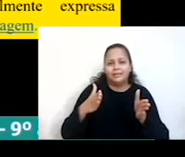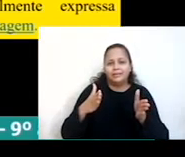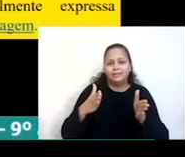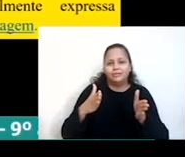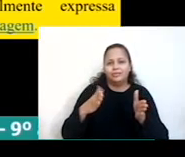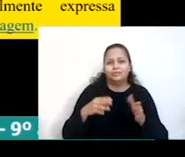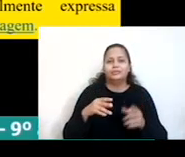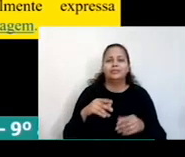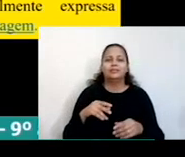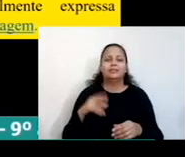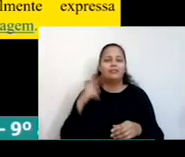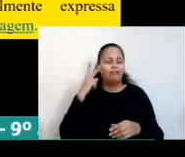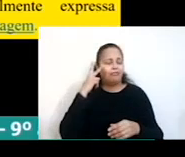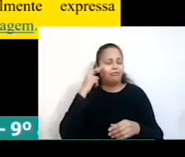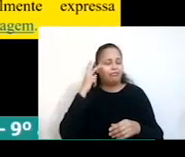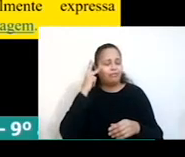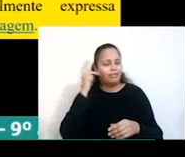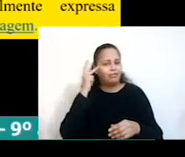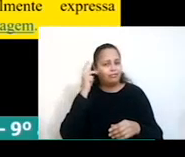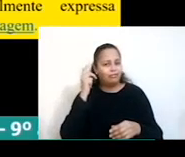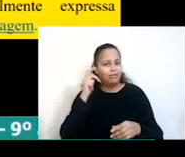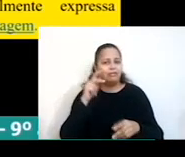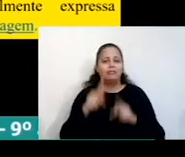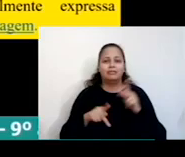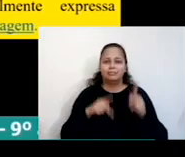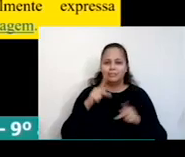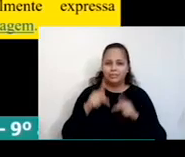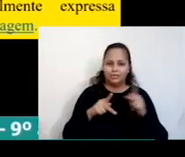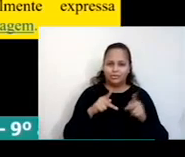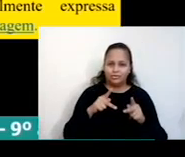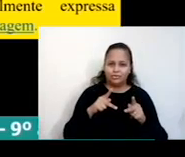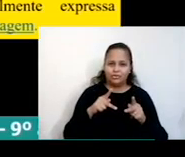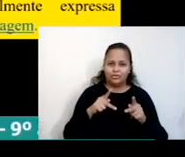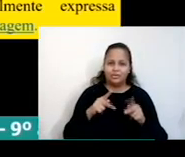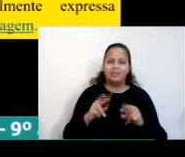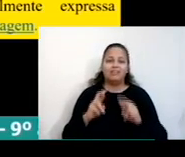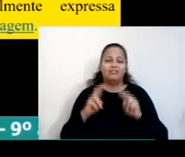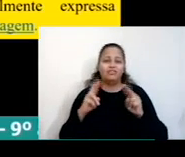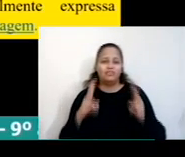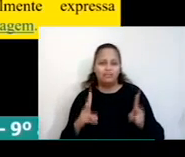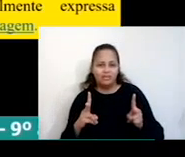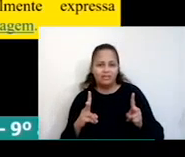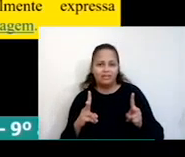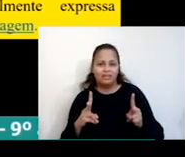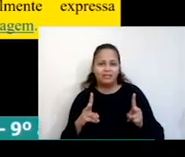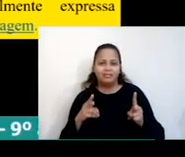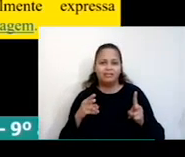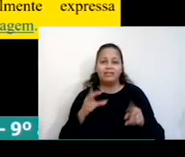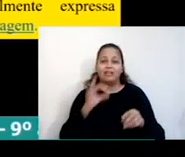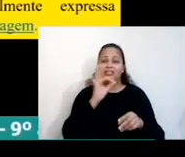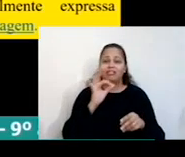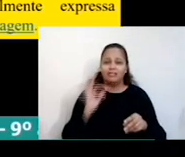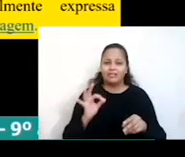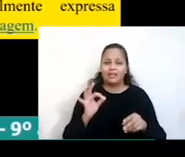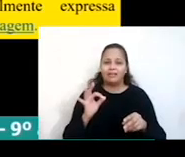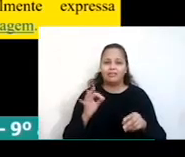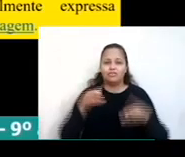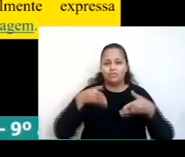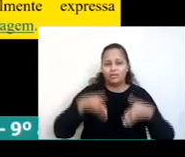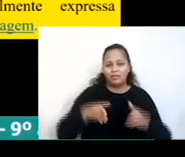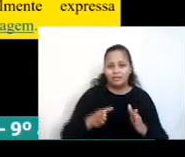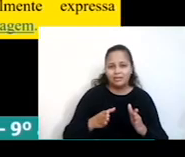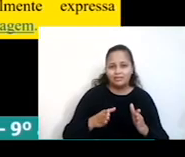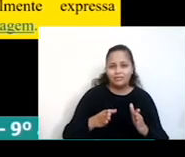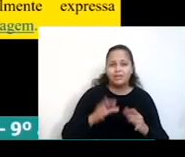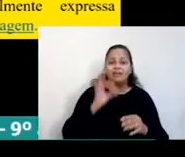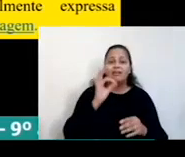de crescimento natural, é a diferença entre a taxa de natalidade e a taxa de mortalidade de um determinado lugar